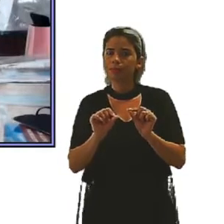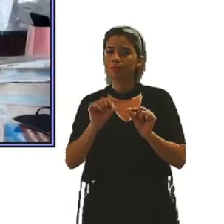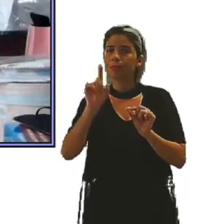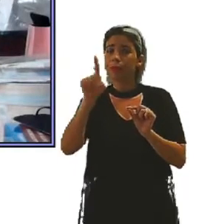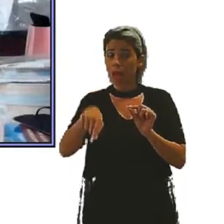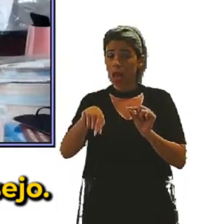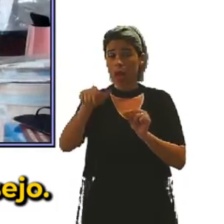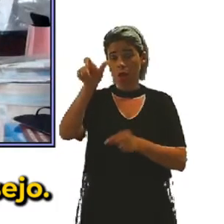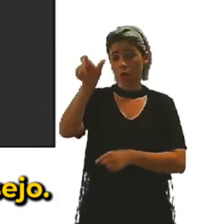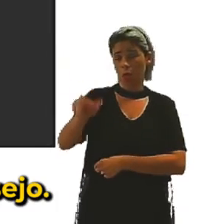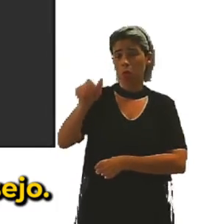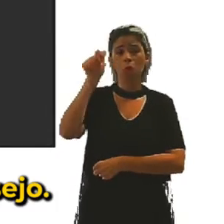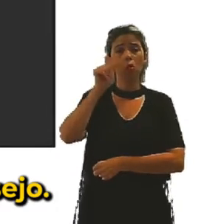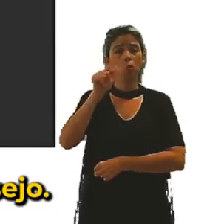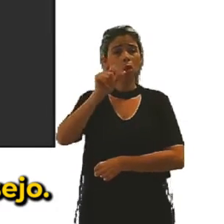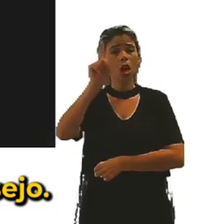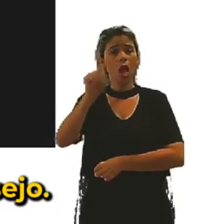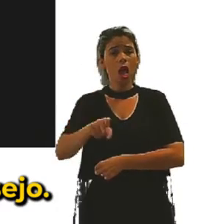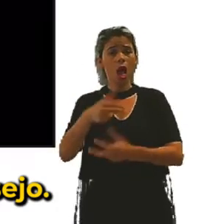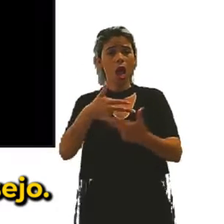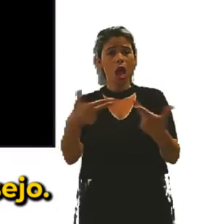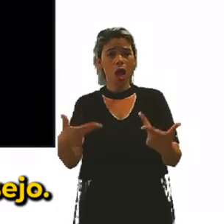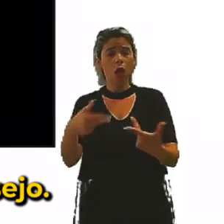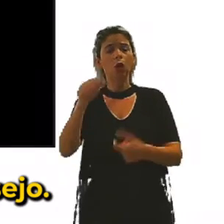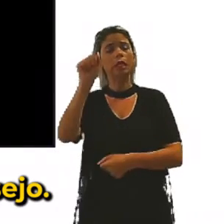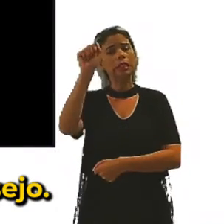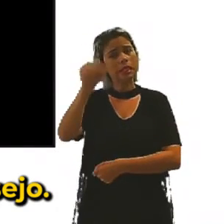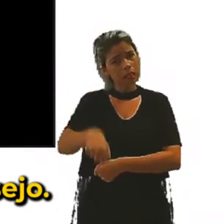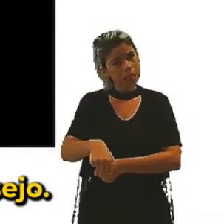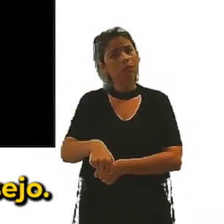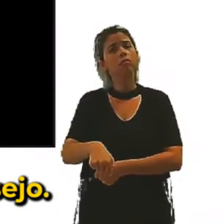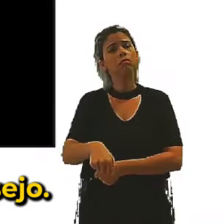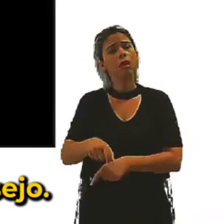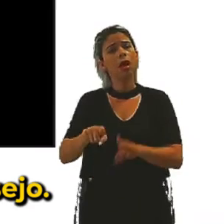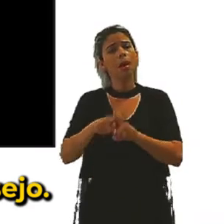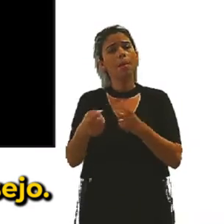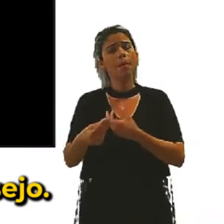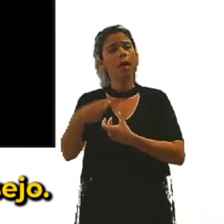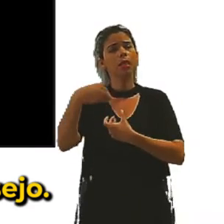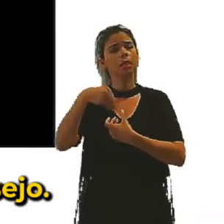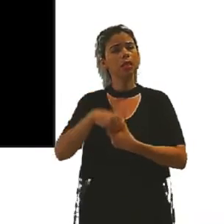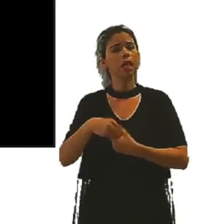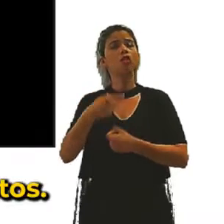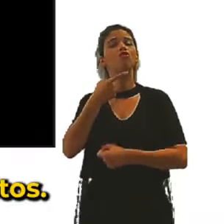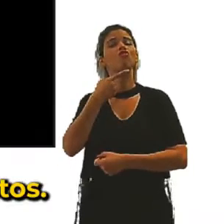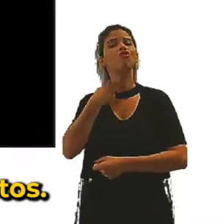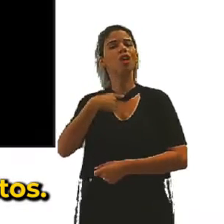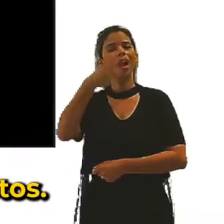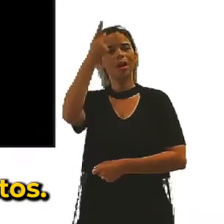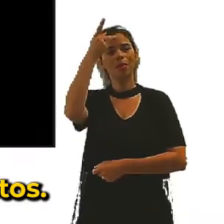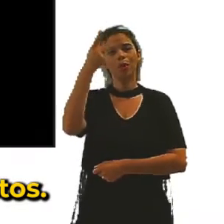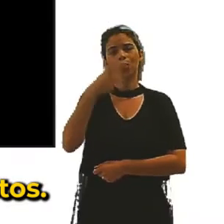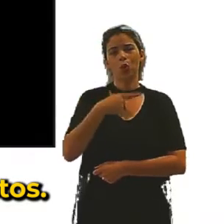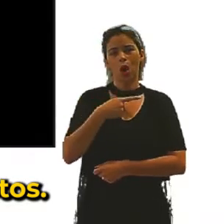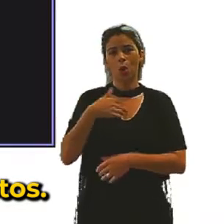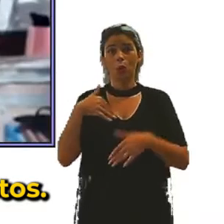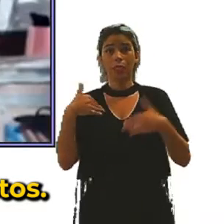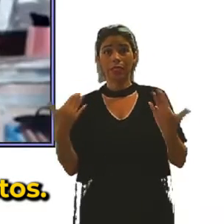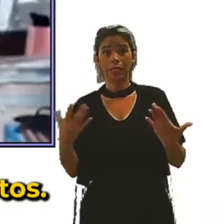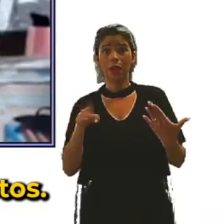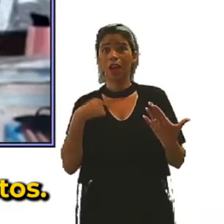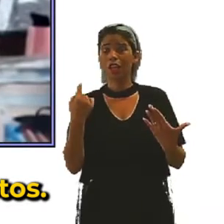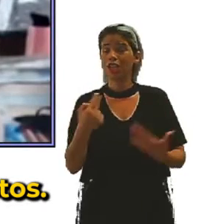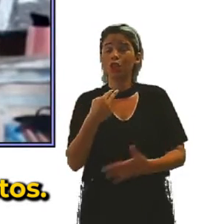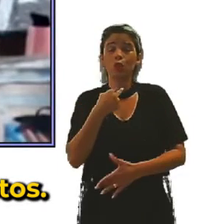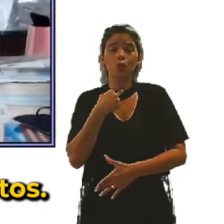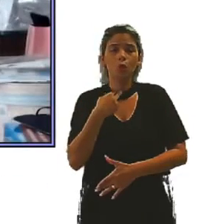a mulher, ela é objeto, sim, mas do seu próprio desejo. Portanto, nós não podemos